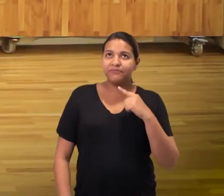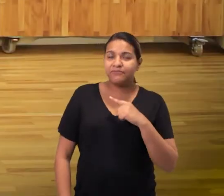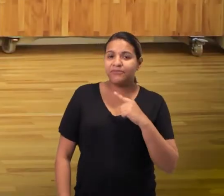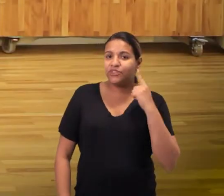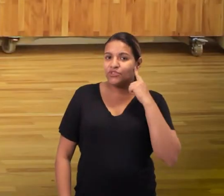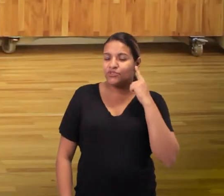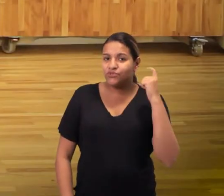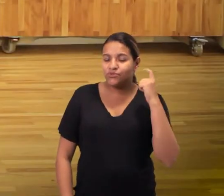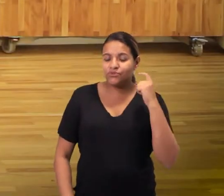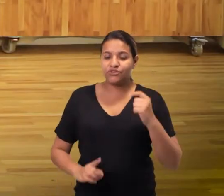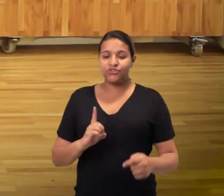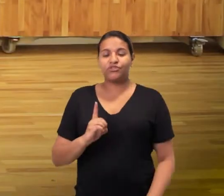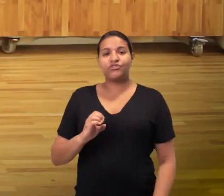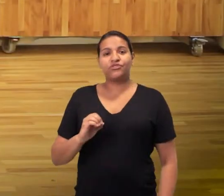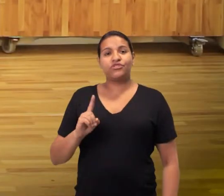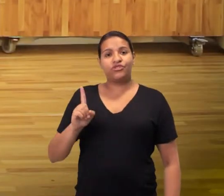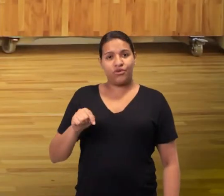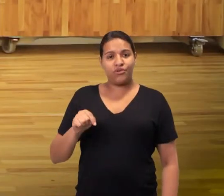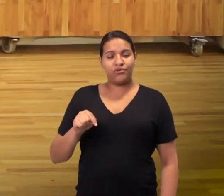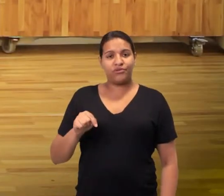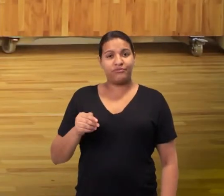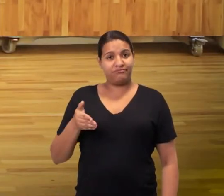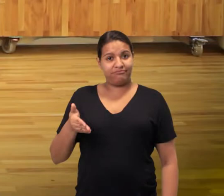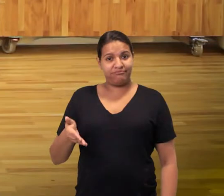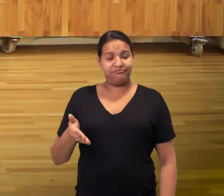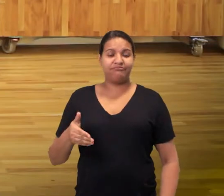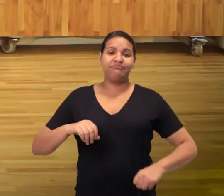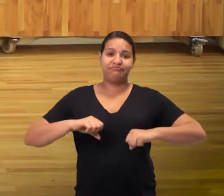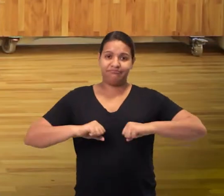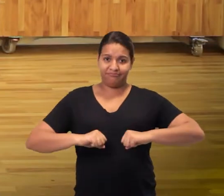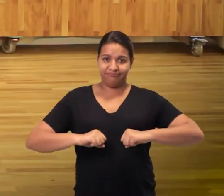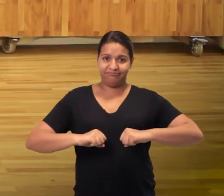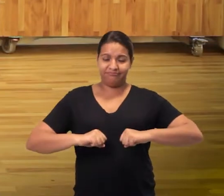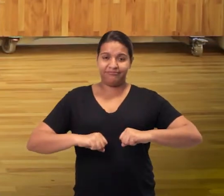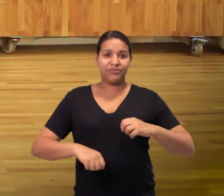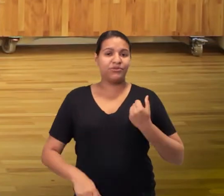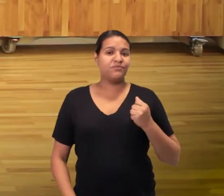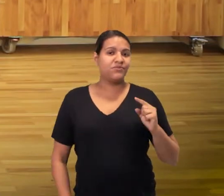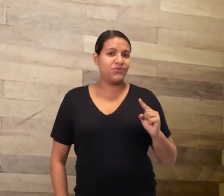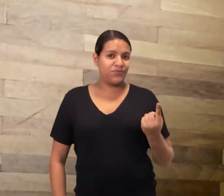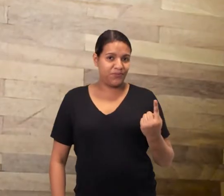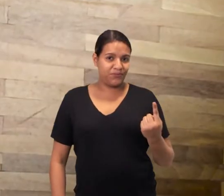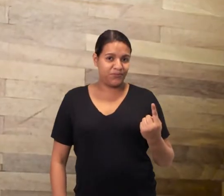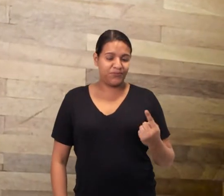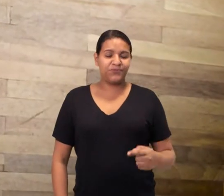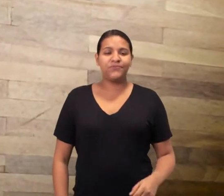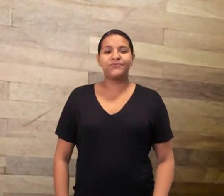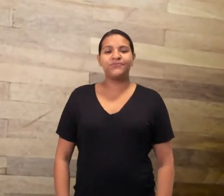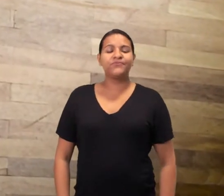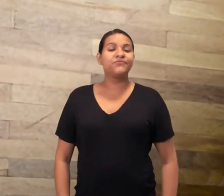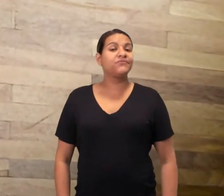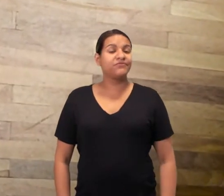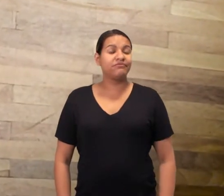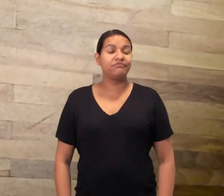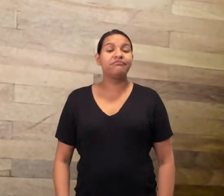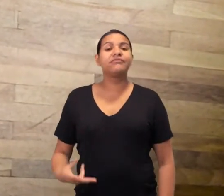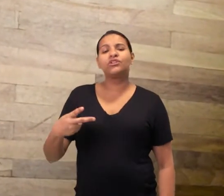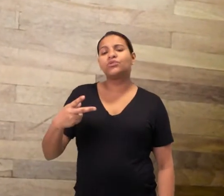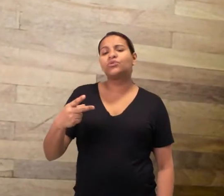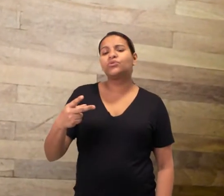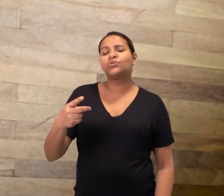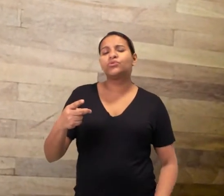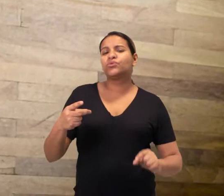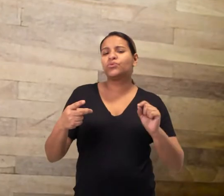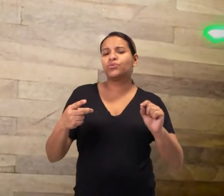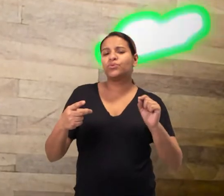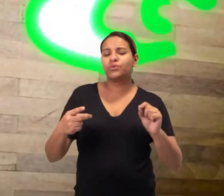Esse som vai se chamar Dó. A tampinha de número 1 é representada pela nota Dó. Vamos para a próxima tampinha, de número